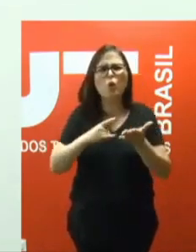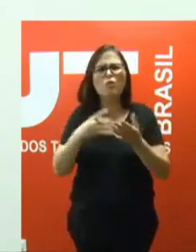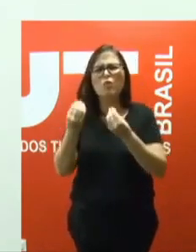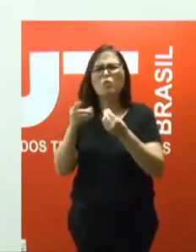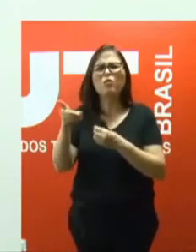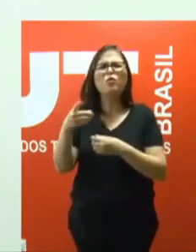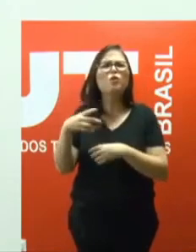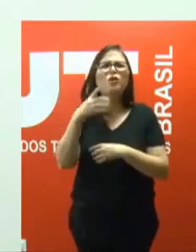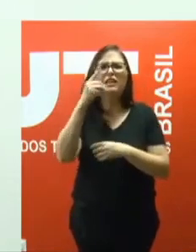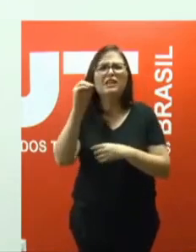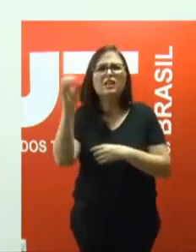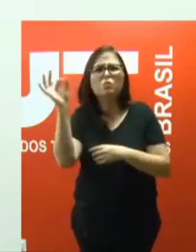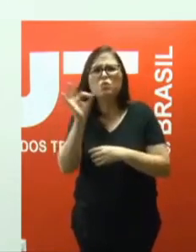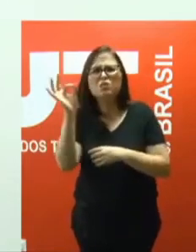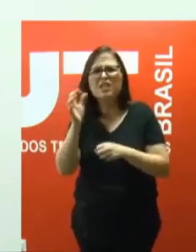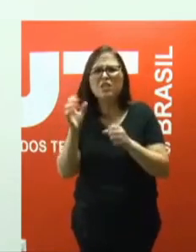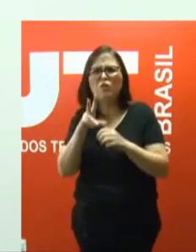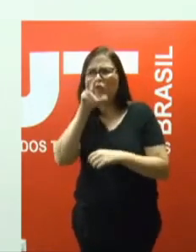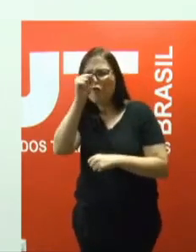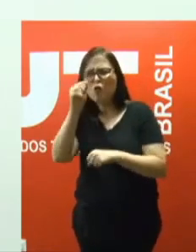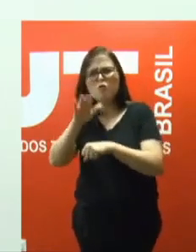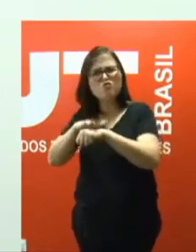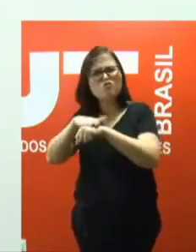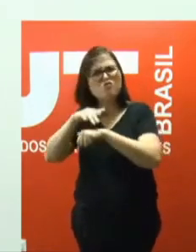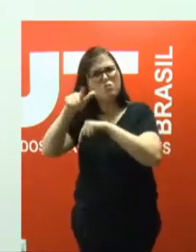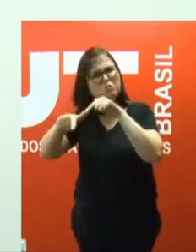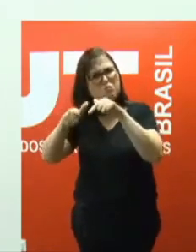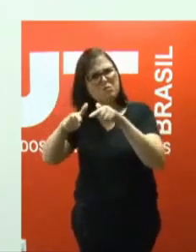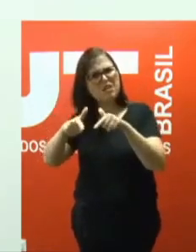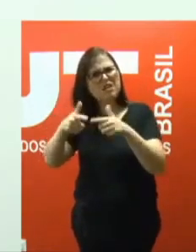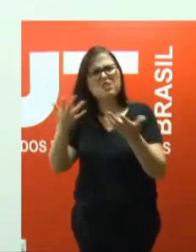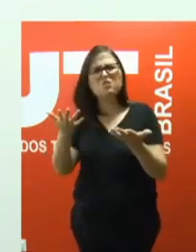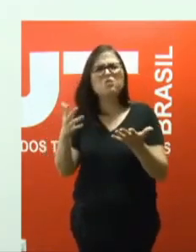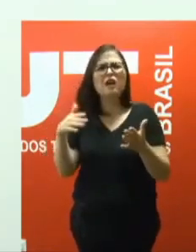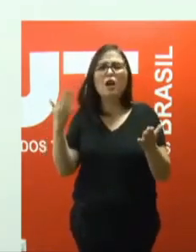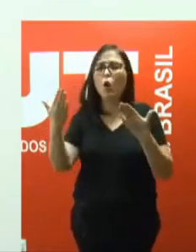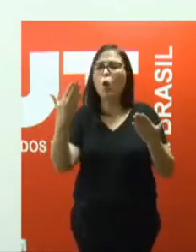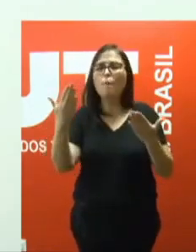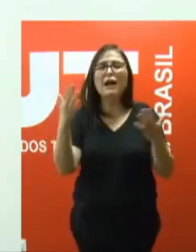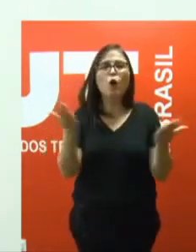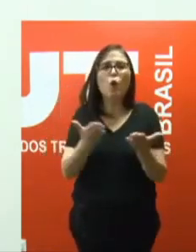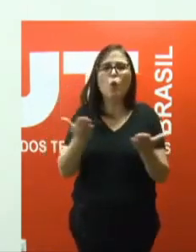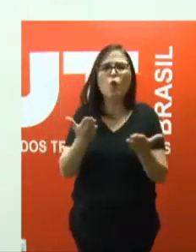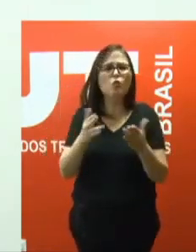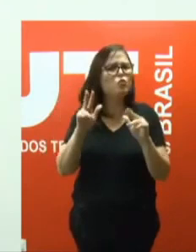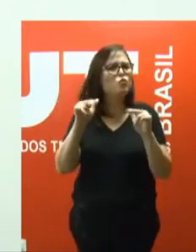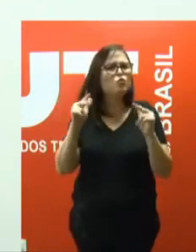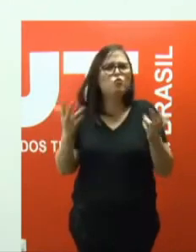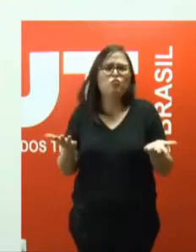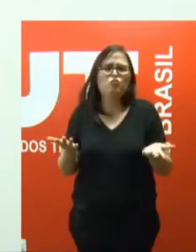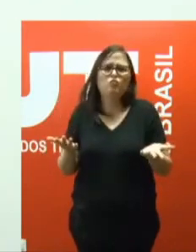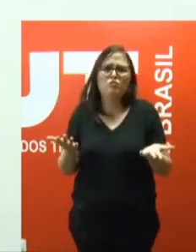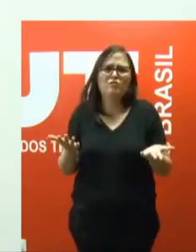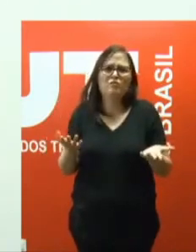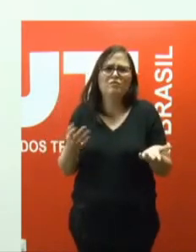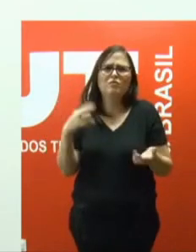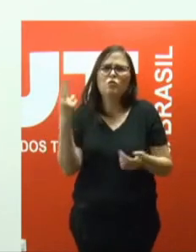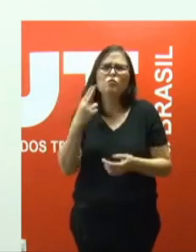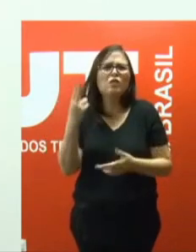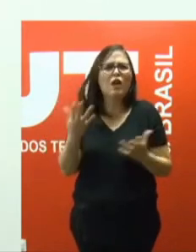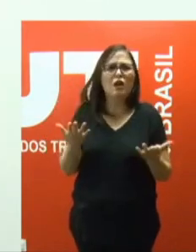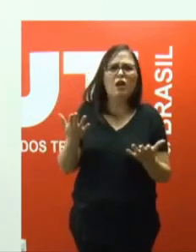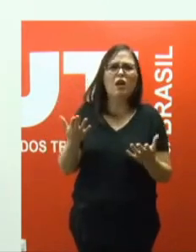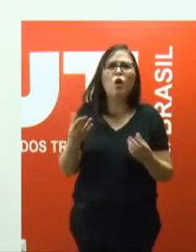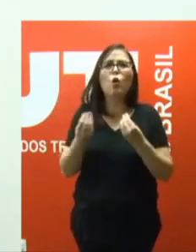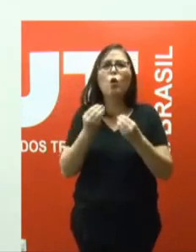força que tem o Lira hoje. A gente nunca teve orçamento secreto. Se esse orçamento fosse uma coisa